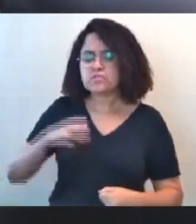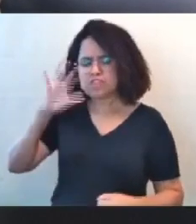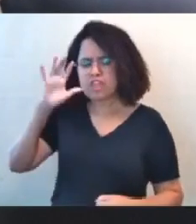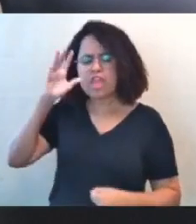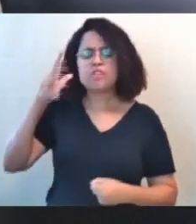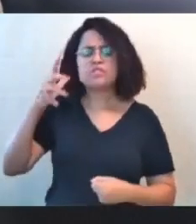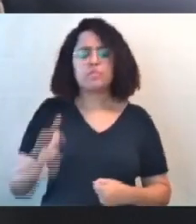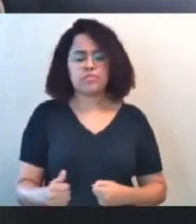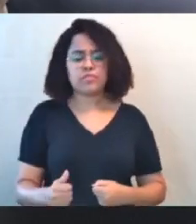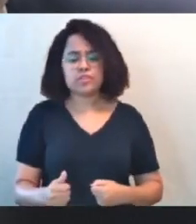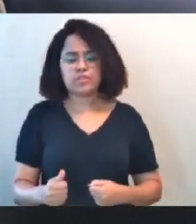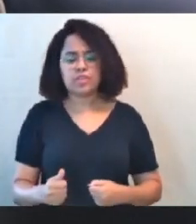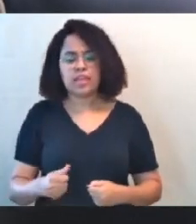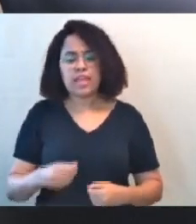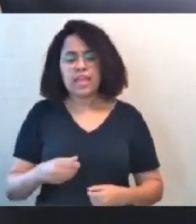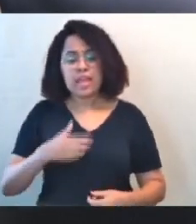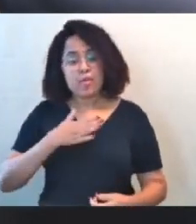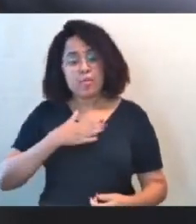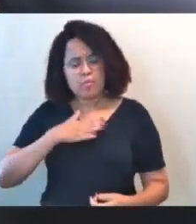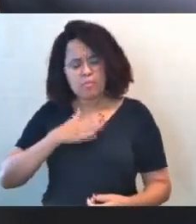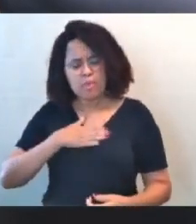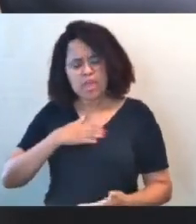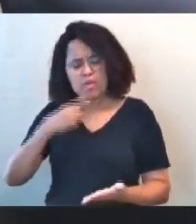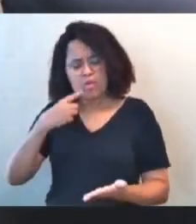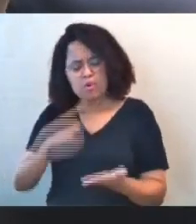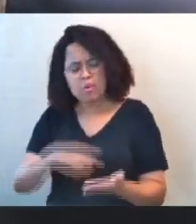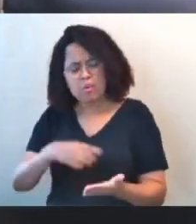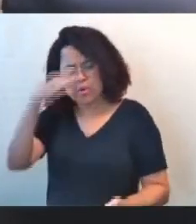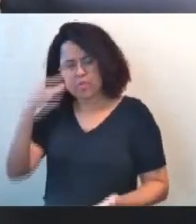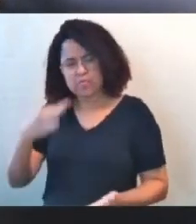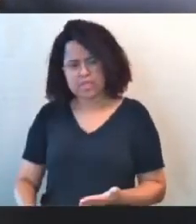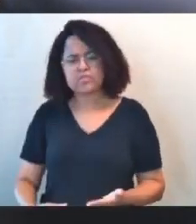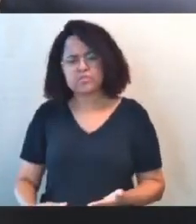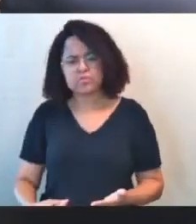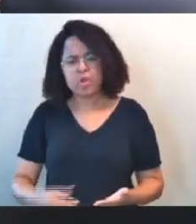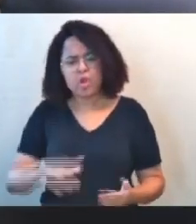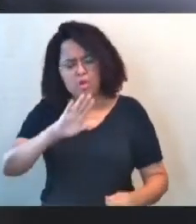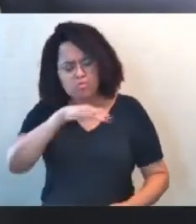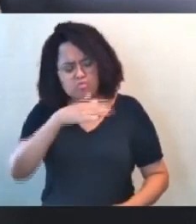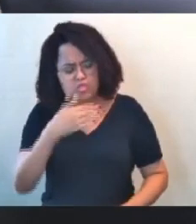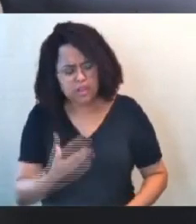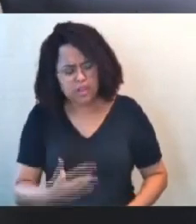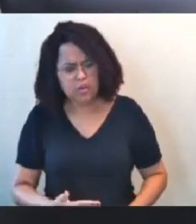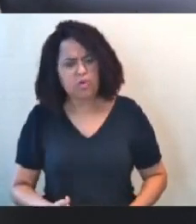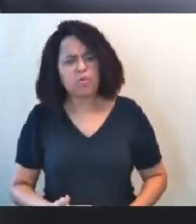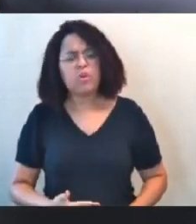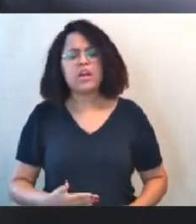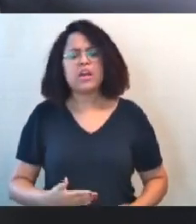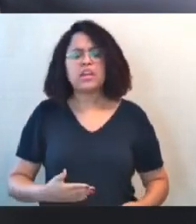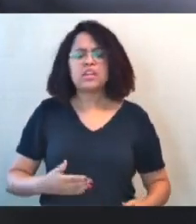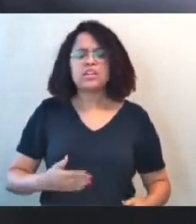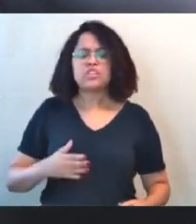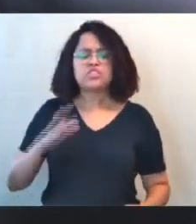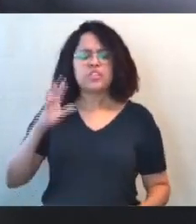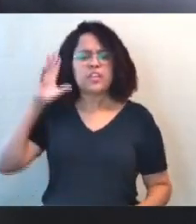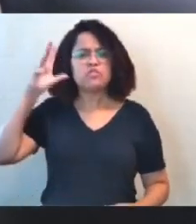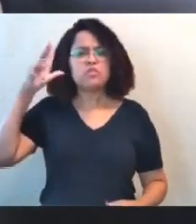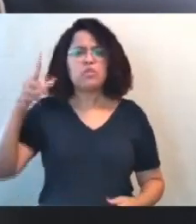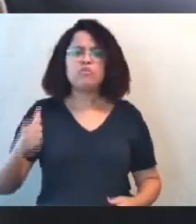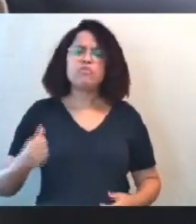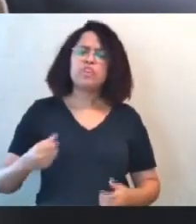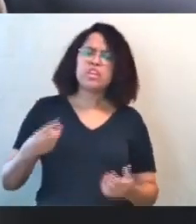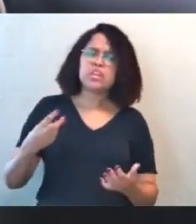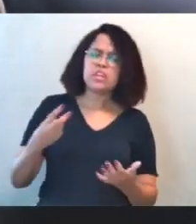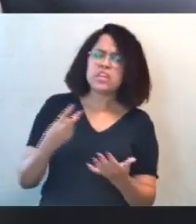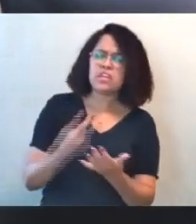da minha vida profissional e o meu compromisso de fazer o trabalho com muita honra de tocar essa situação